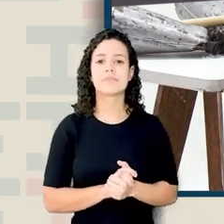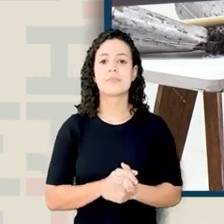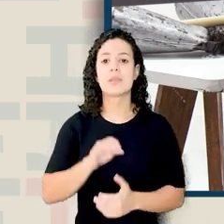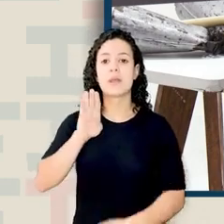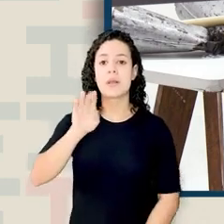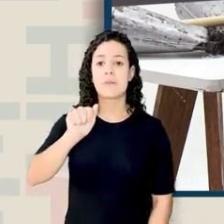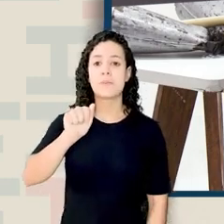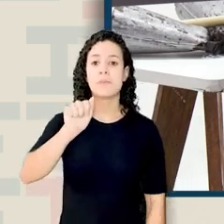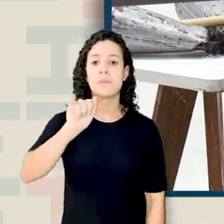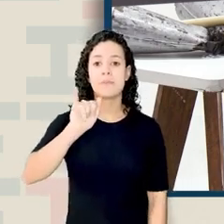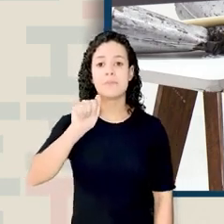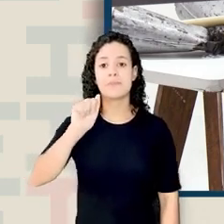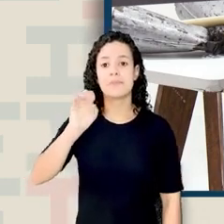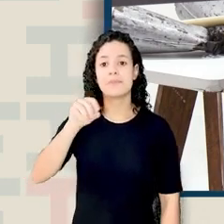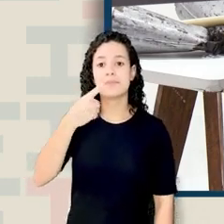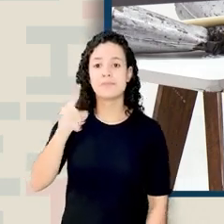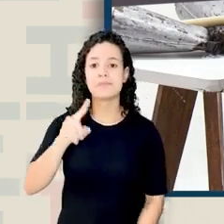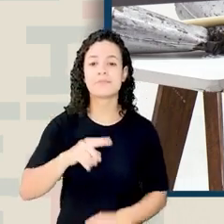Baião.